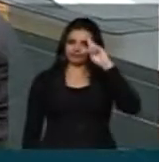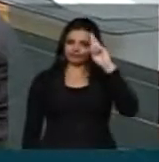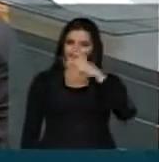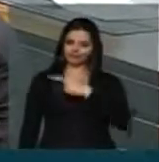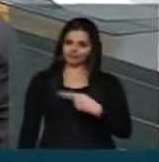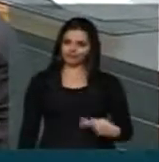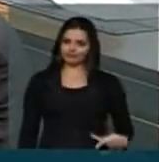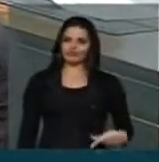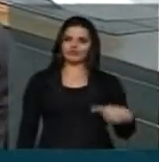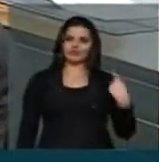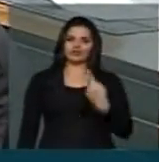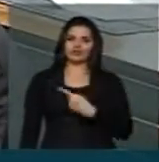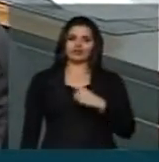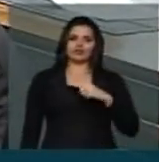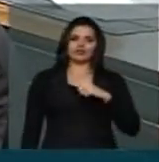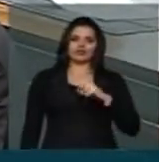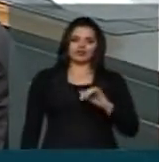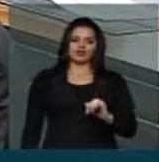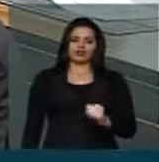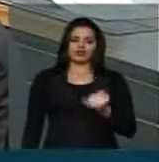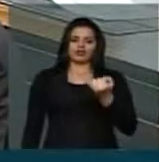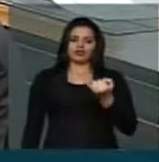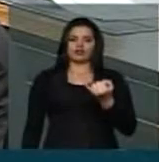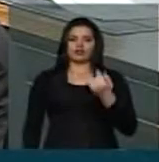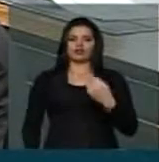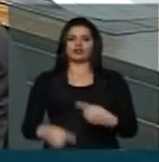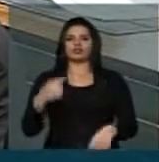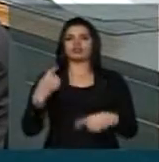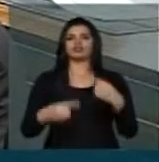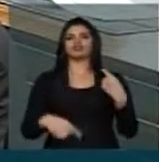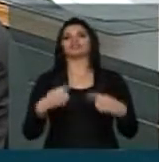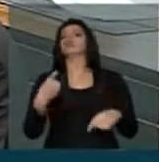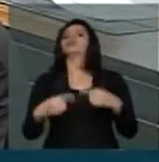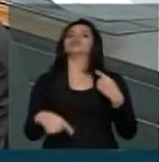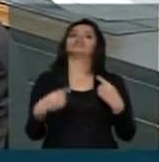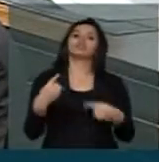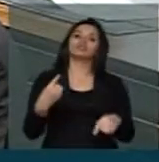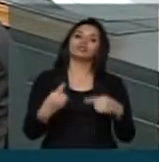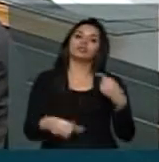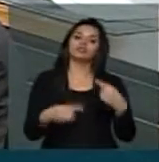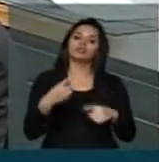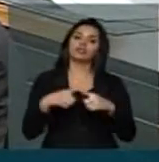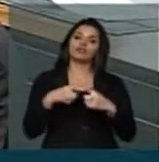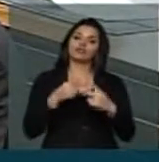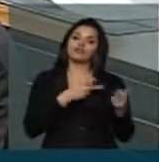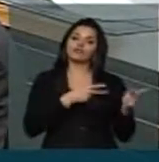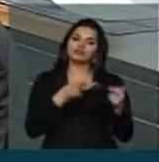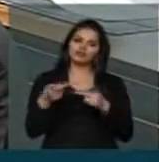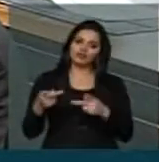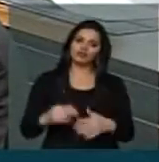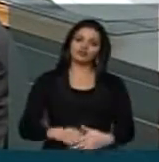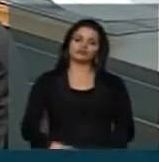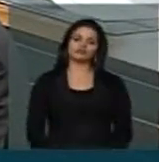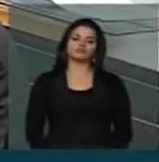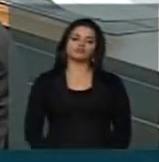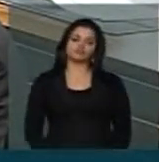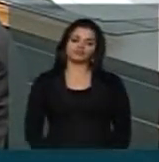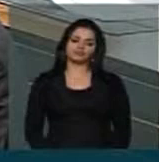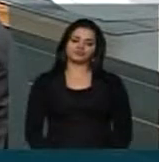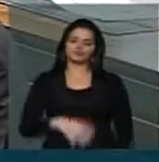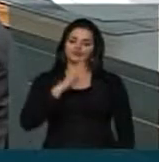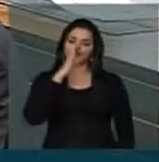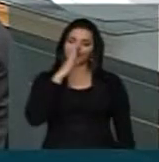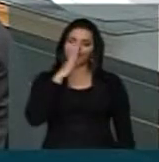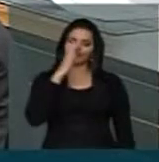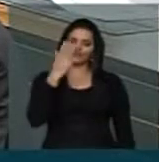nós tivemos oportunidade de previamente fazermos um debate quando eu visitei e nós